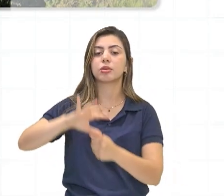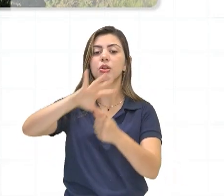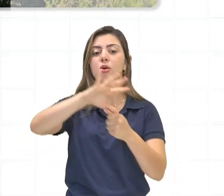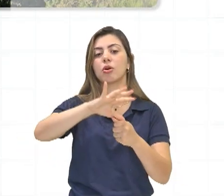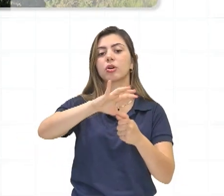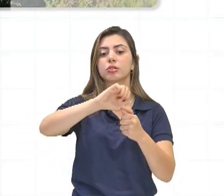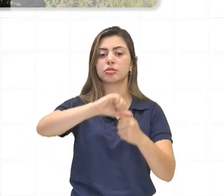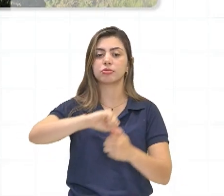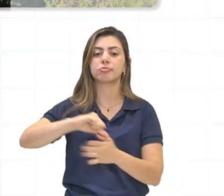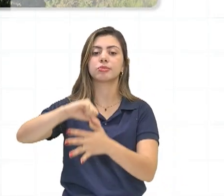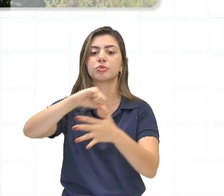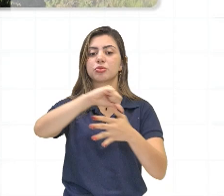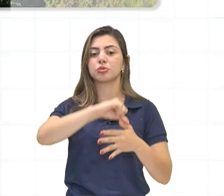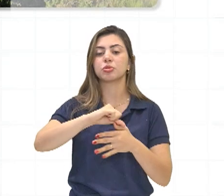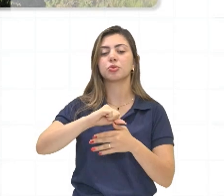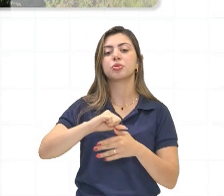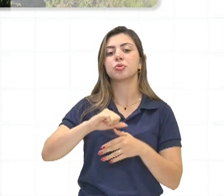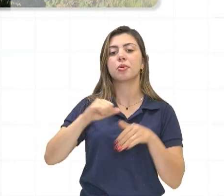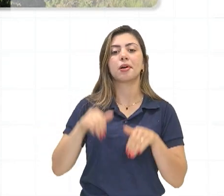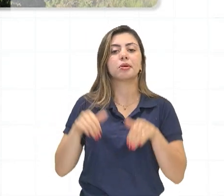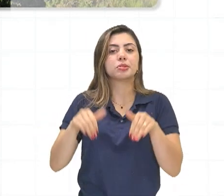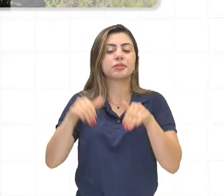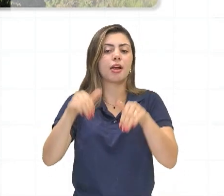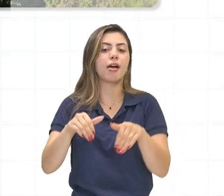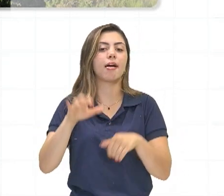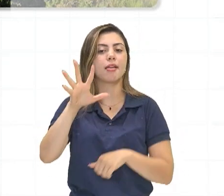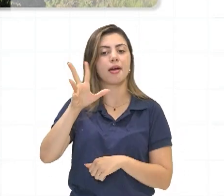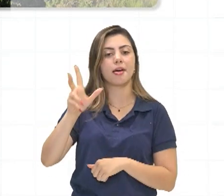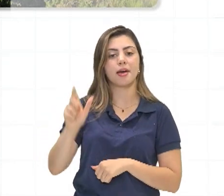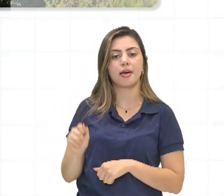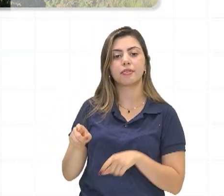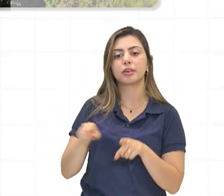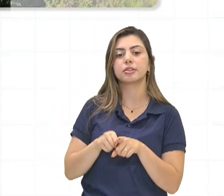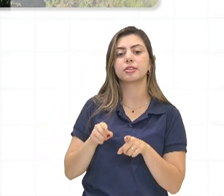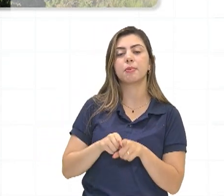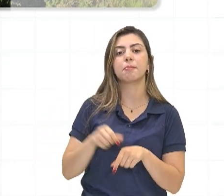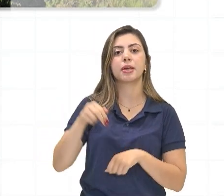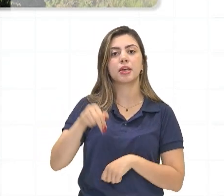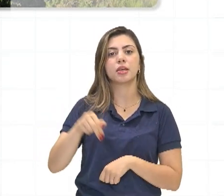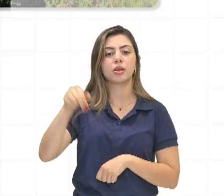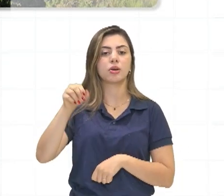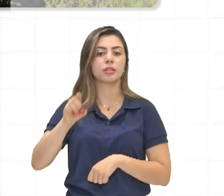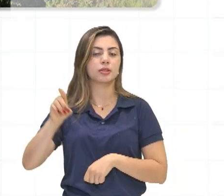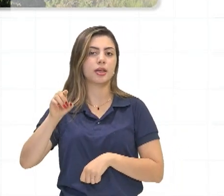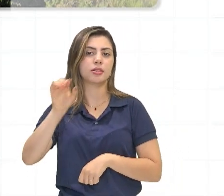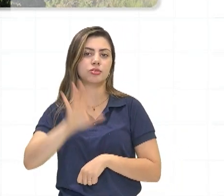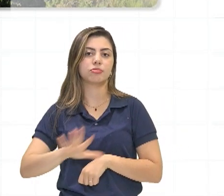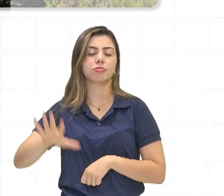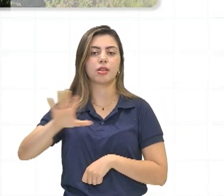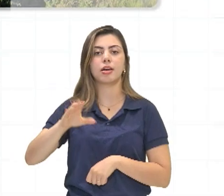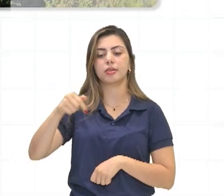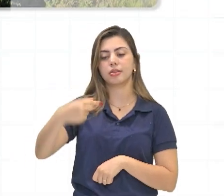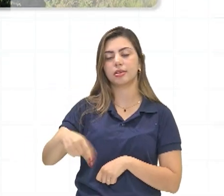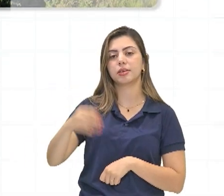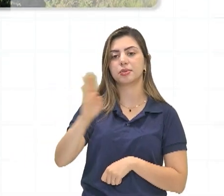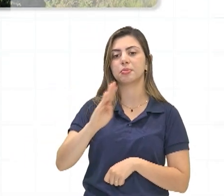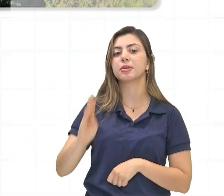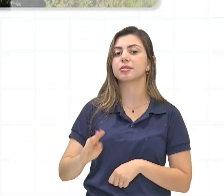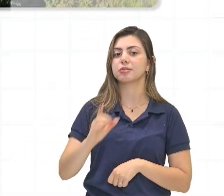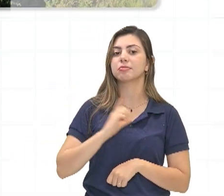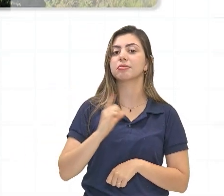do Sul, Austrália, África e na região nordeste do Brasil, né? Nós também temos esse